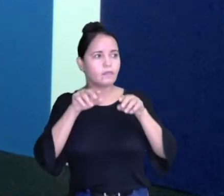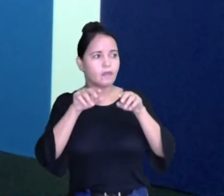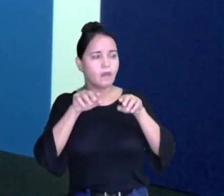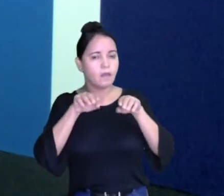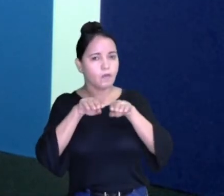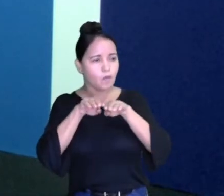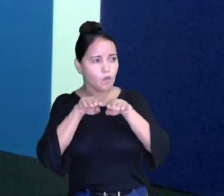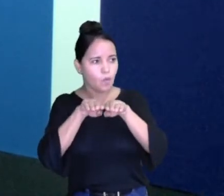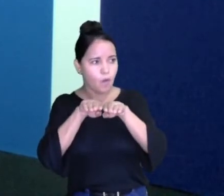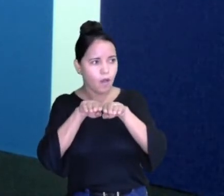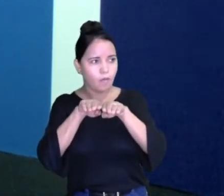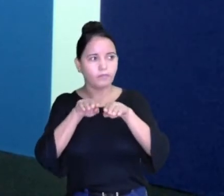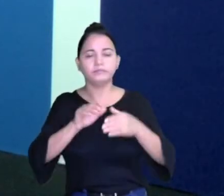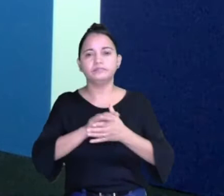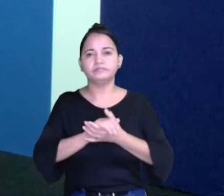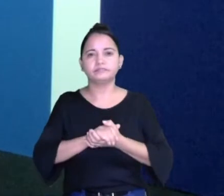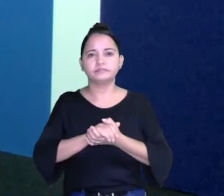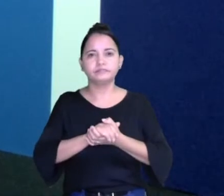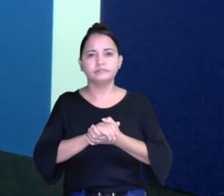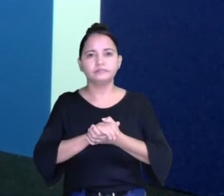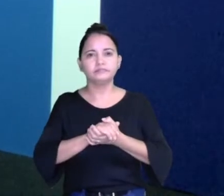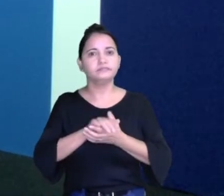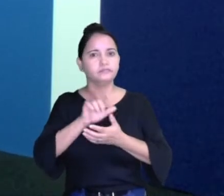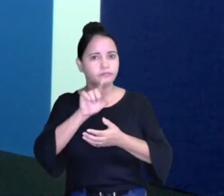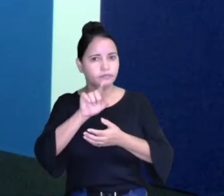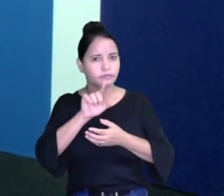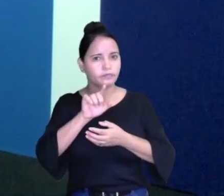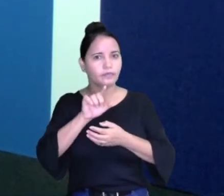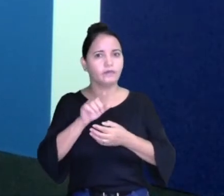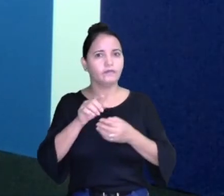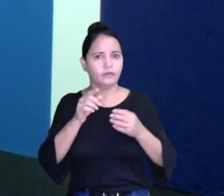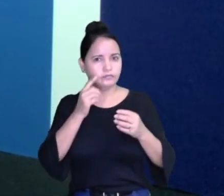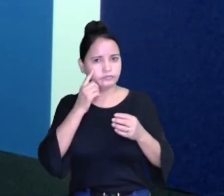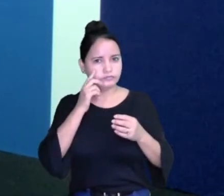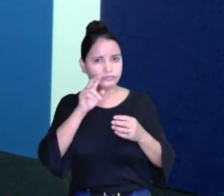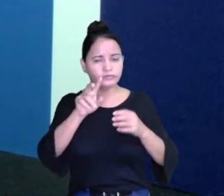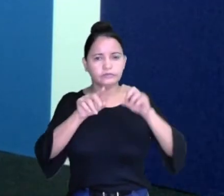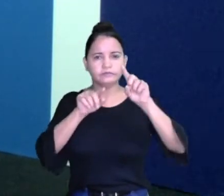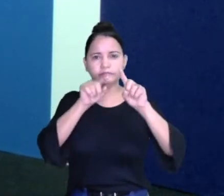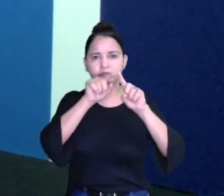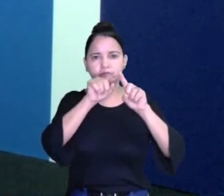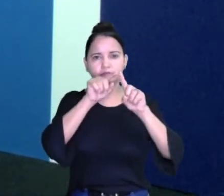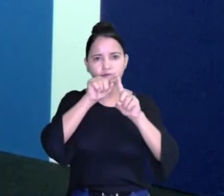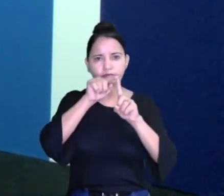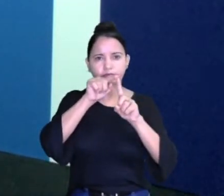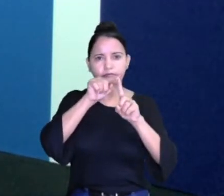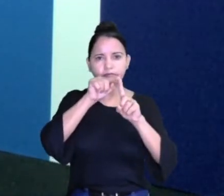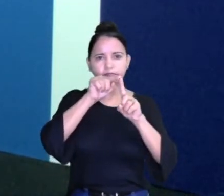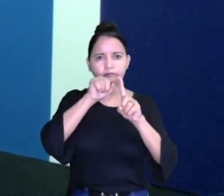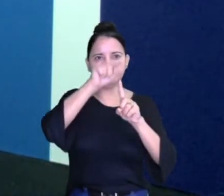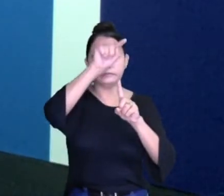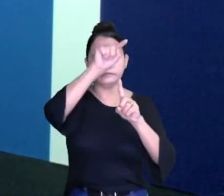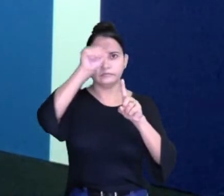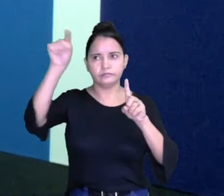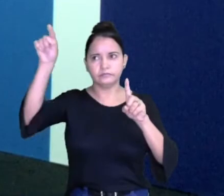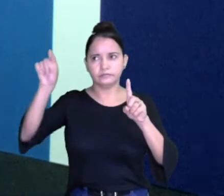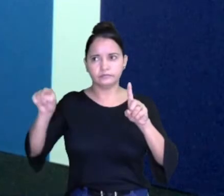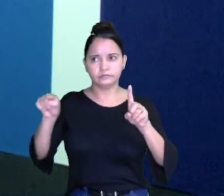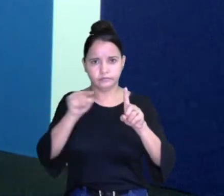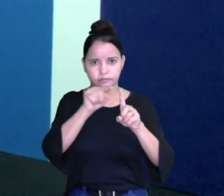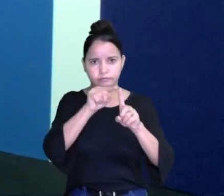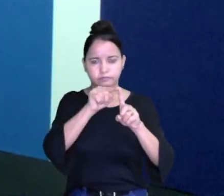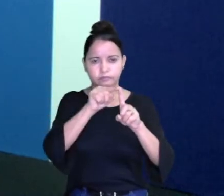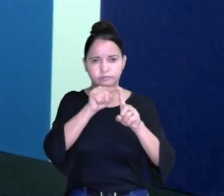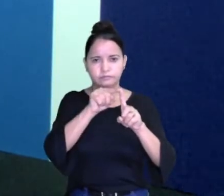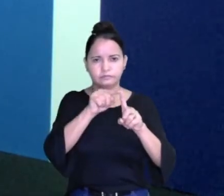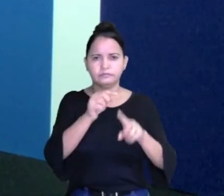de perímetro, eu não vou tratar de área aqui, mas a gente pode ver que ela tem uma forma retangular. E que se a gente observar quantos pedacinhos eu tenho aqui,